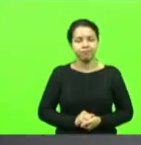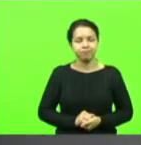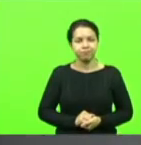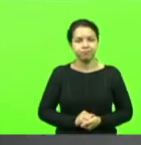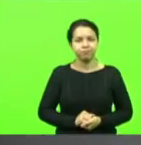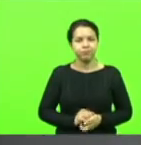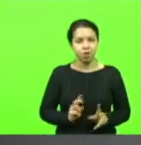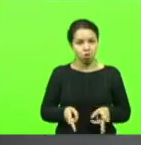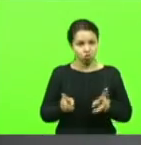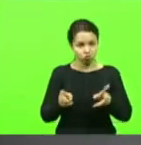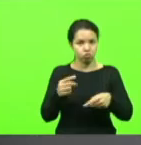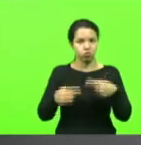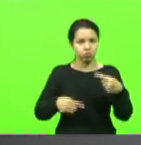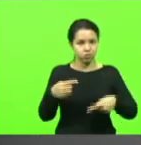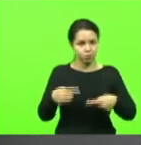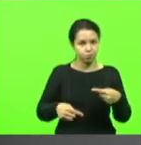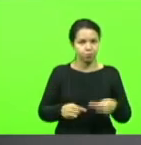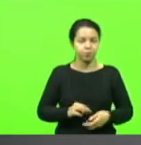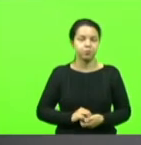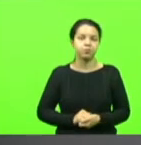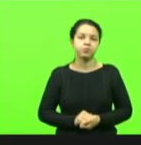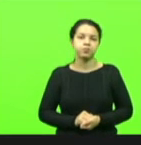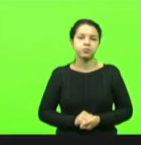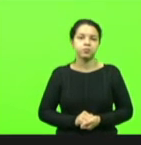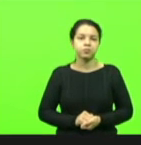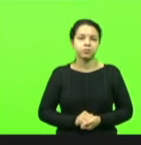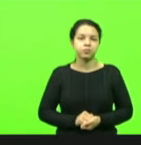o projeto Continua em discussão